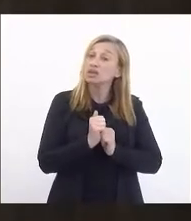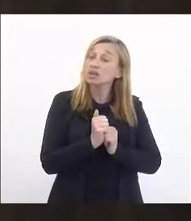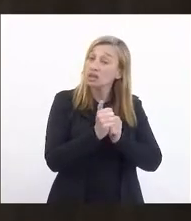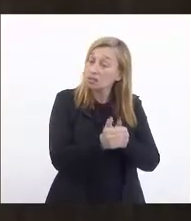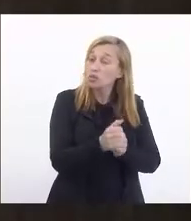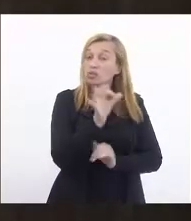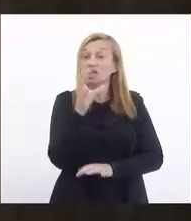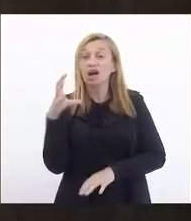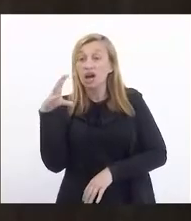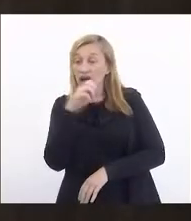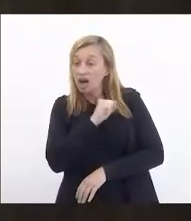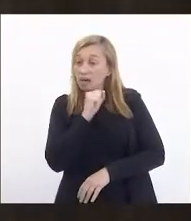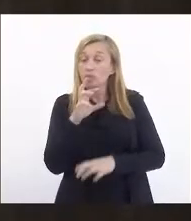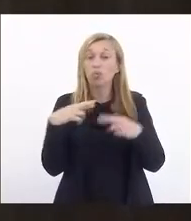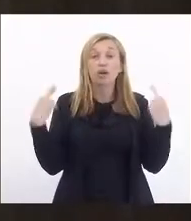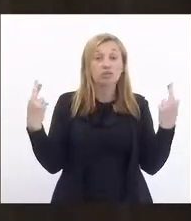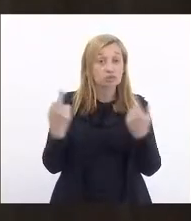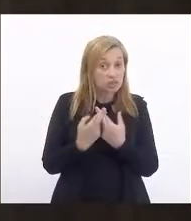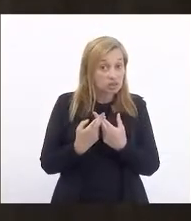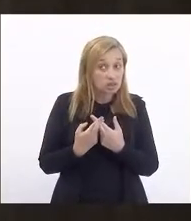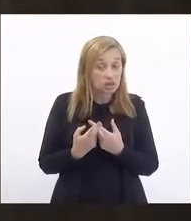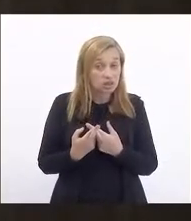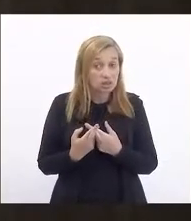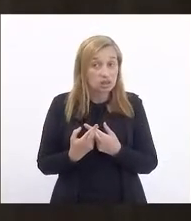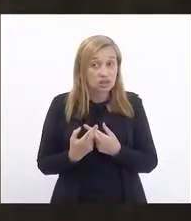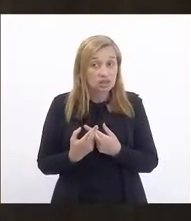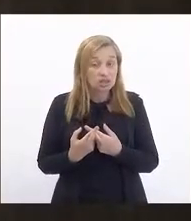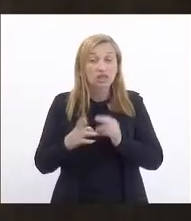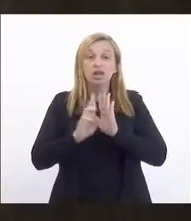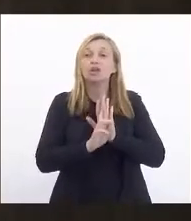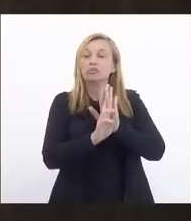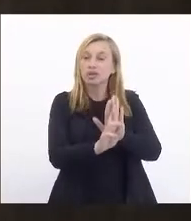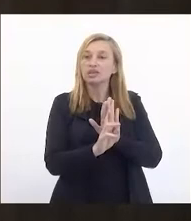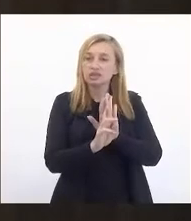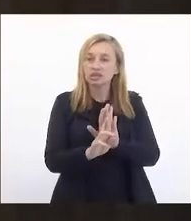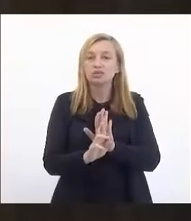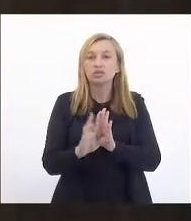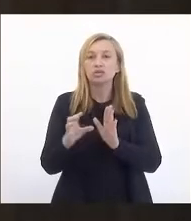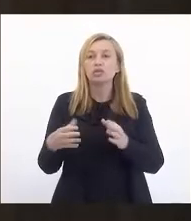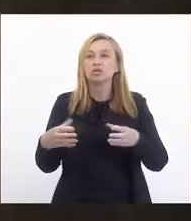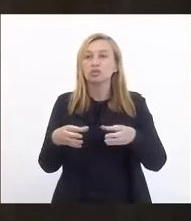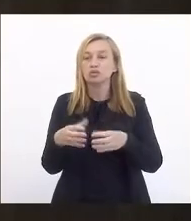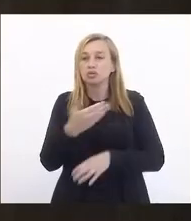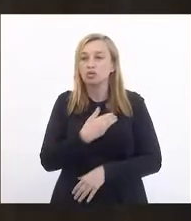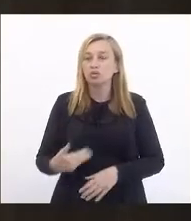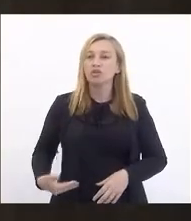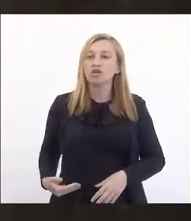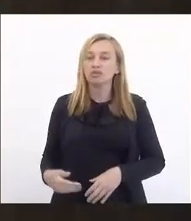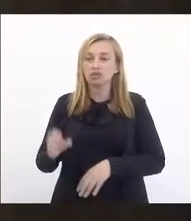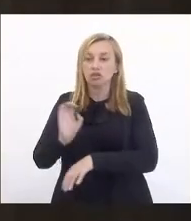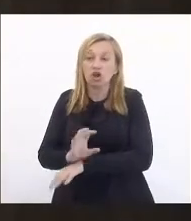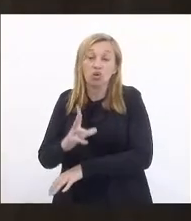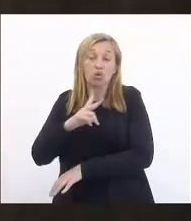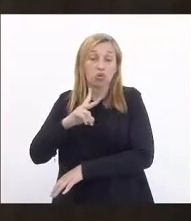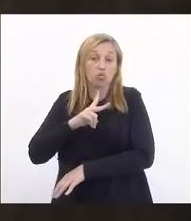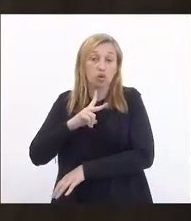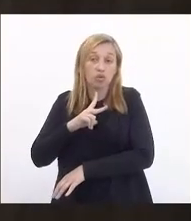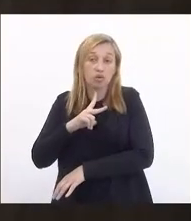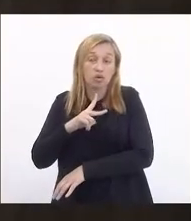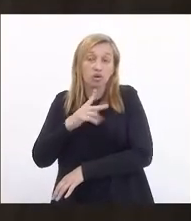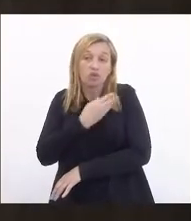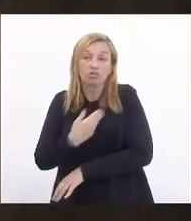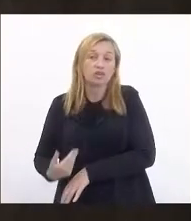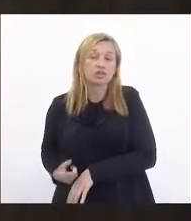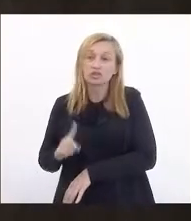imediatamente uma reunião com representantes do governo do estado o próprio governador não recebeu